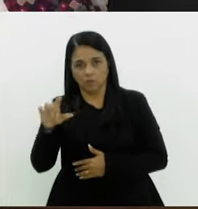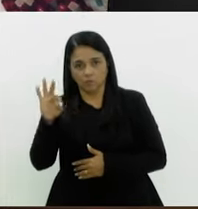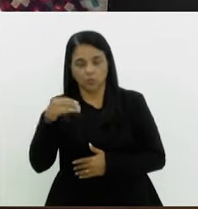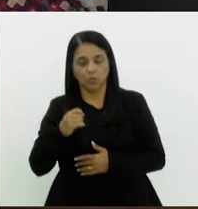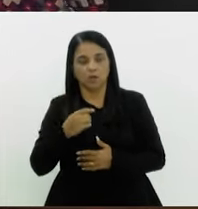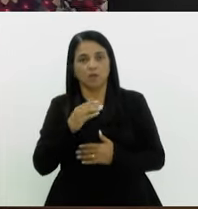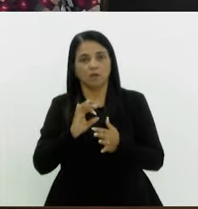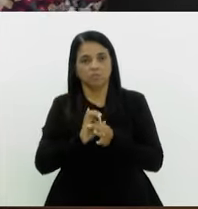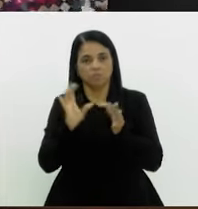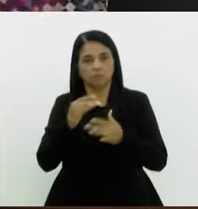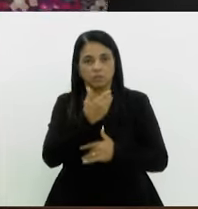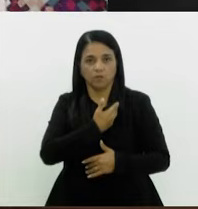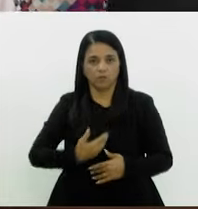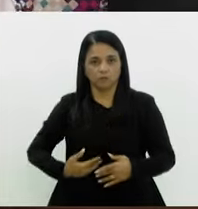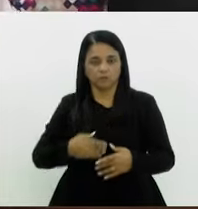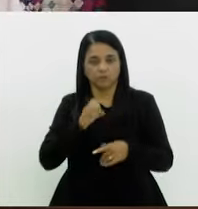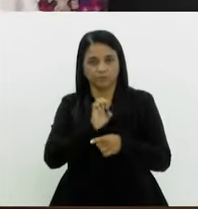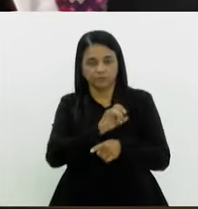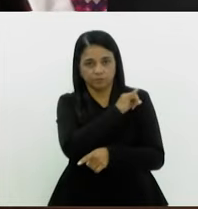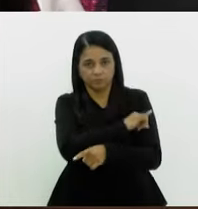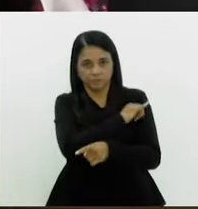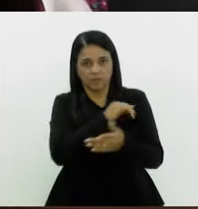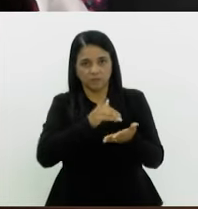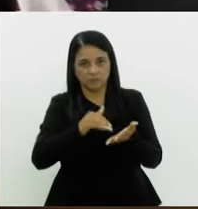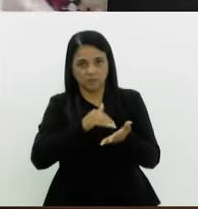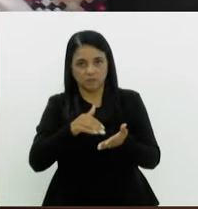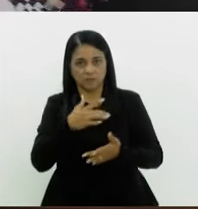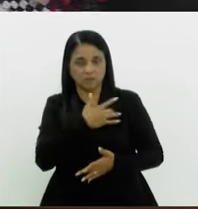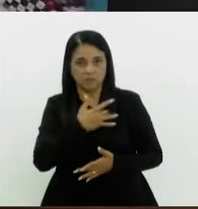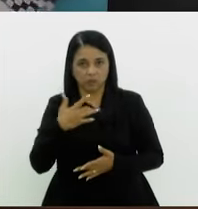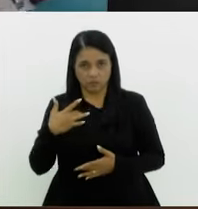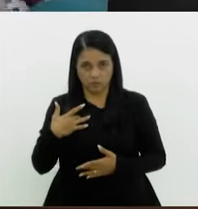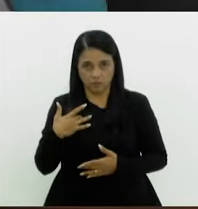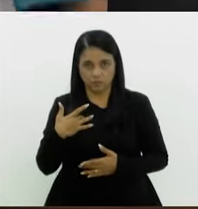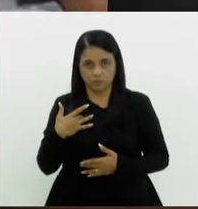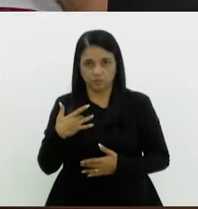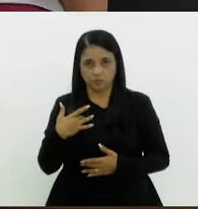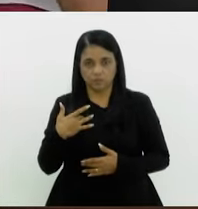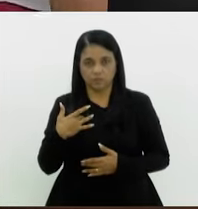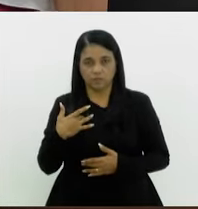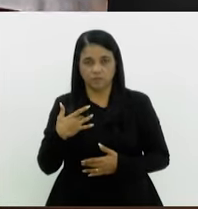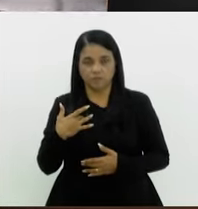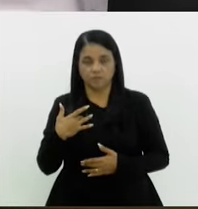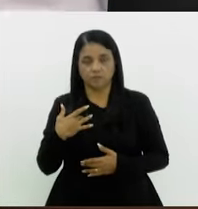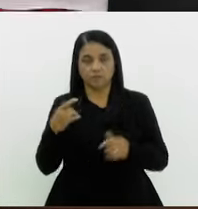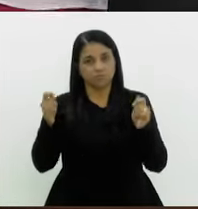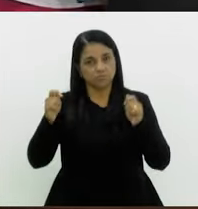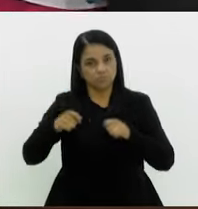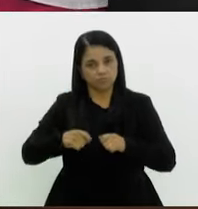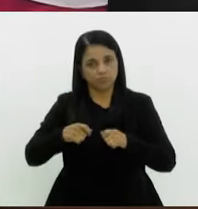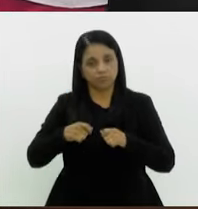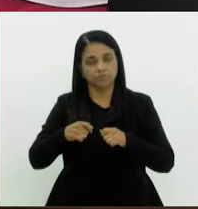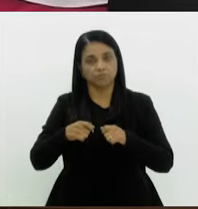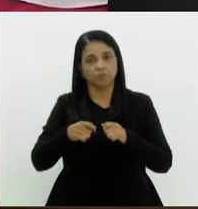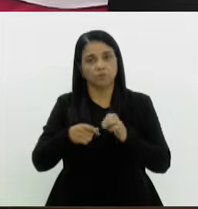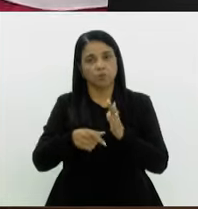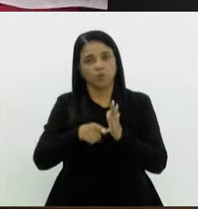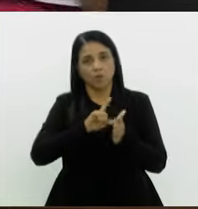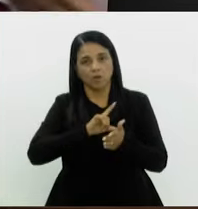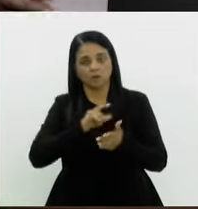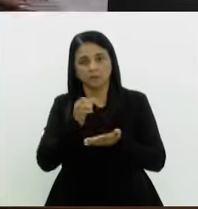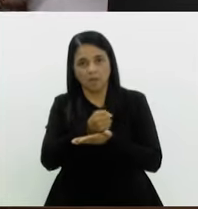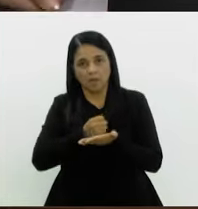Janeiro, por intermédio da Secretaria de Saúde, a disponibilizar os anticoagulantes